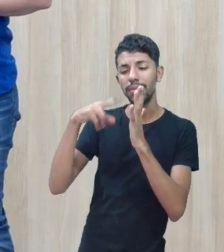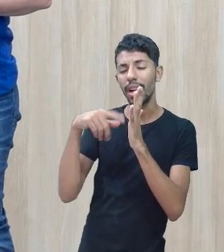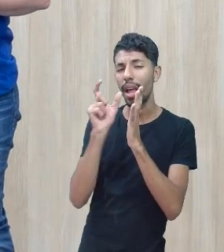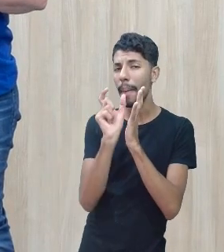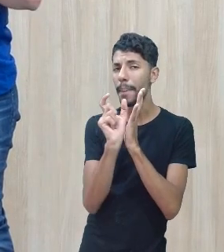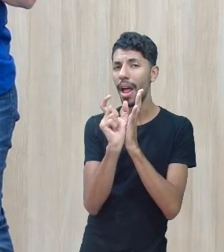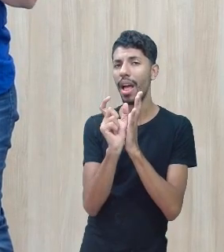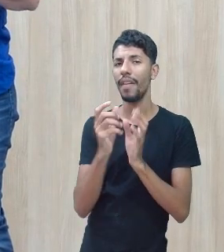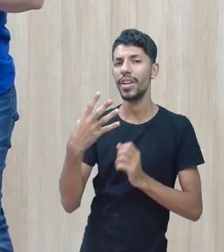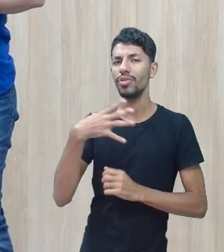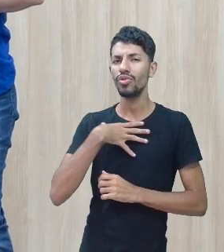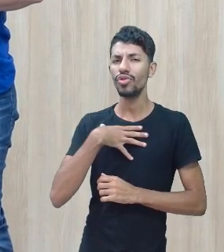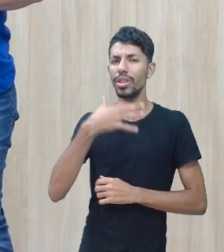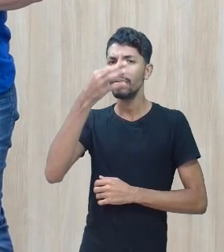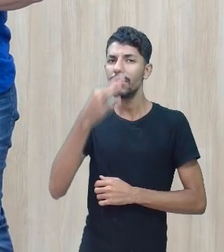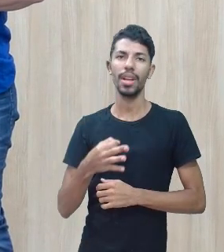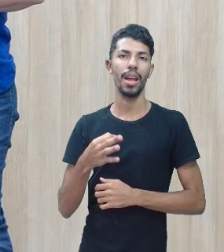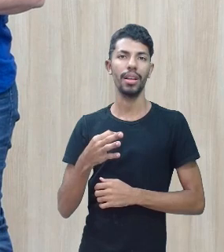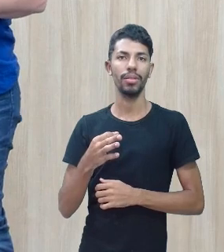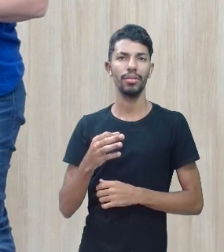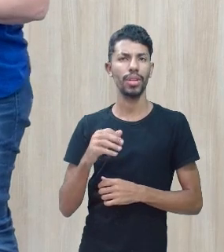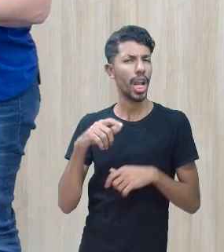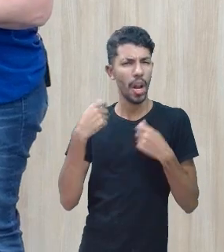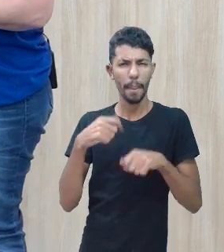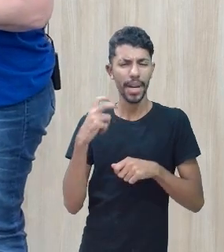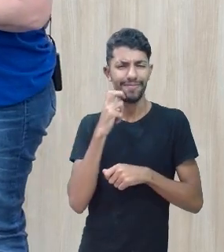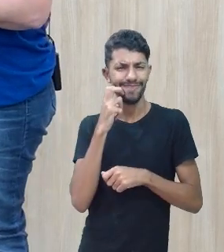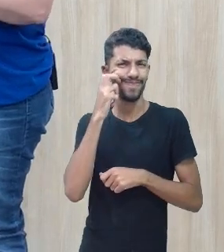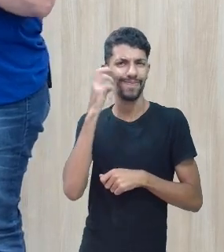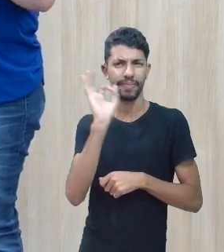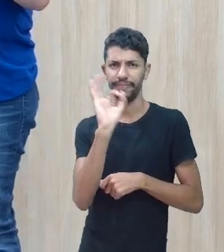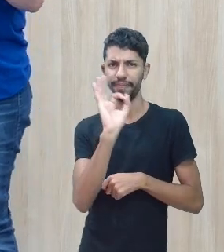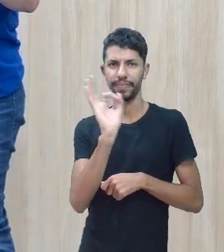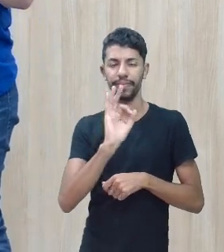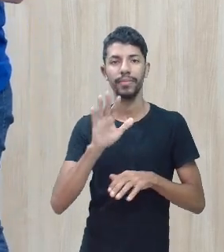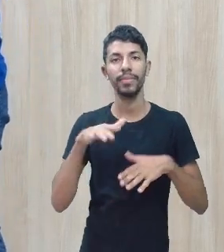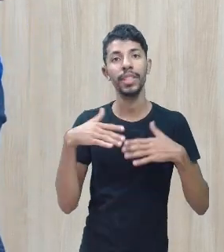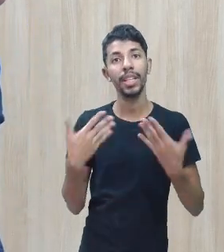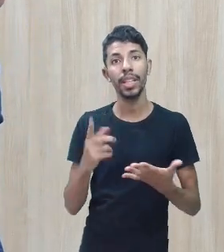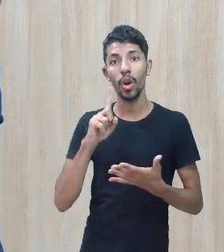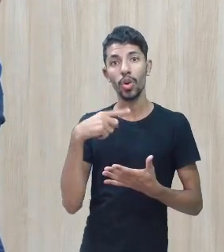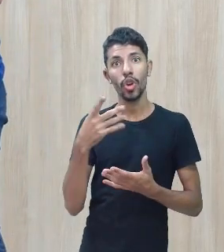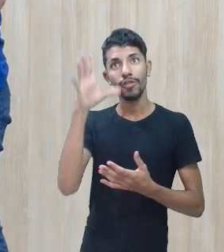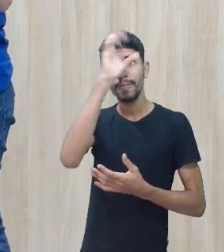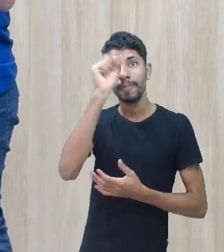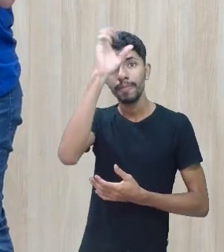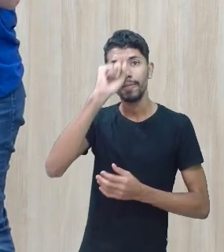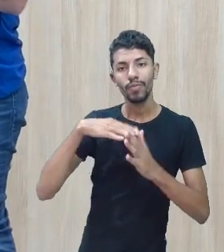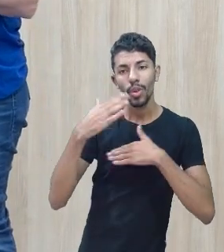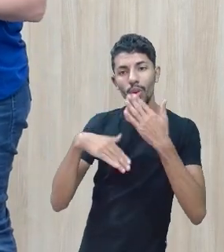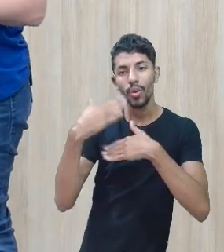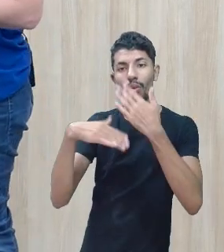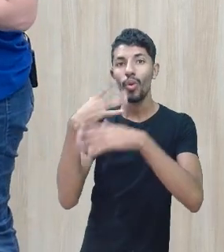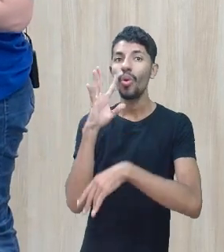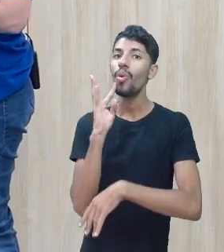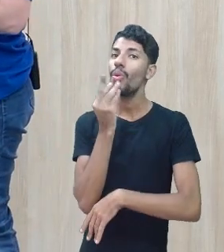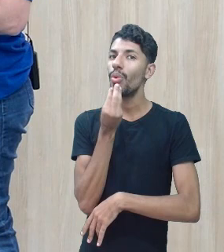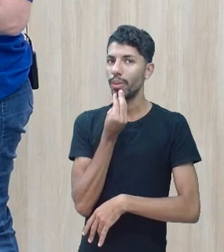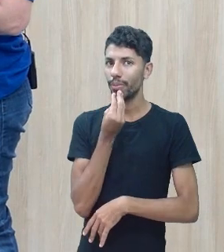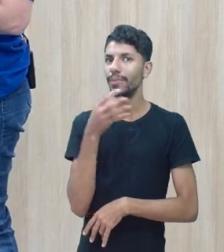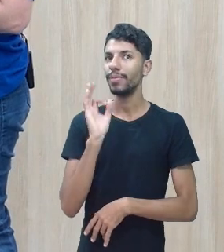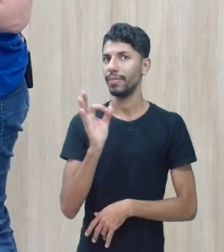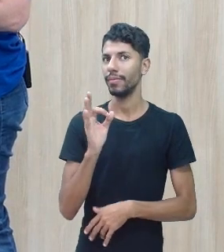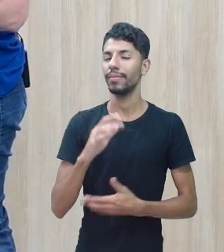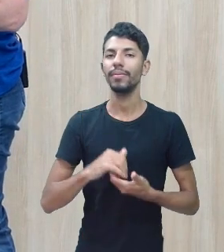não? Nunca tenha vergonha disso, tá? Então, estamos aprendendo, construindo este conhecimento,